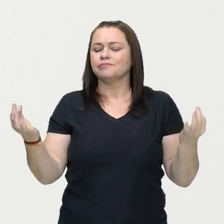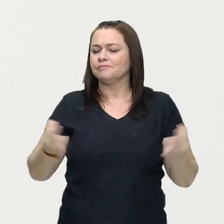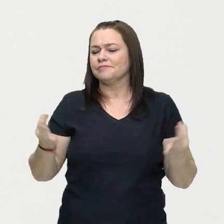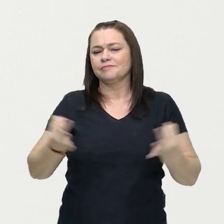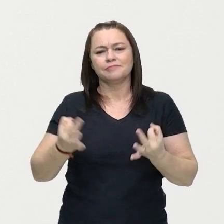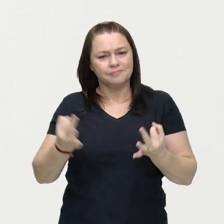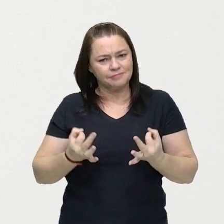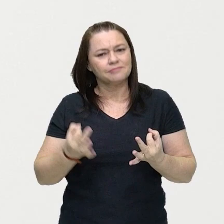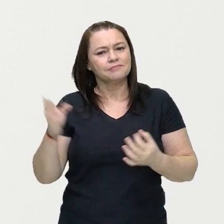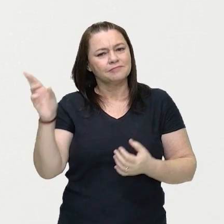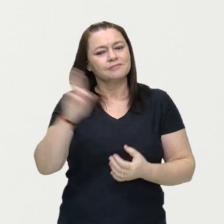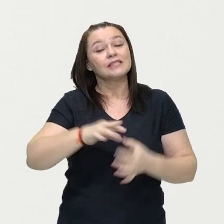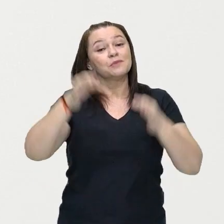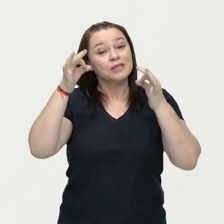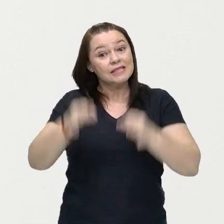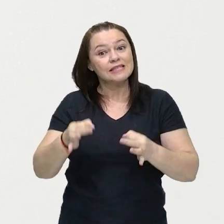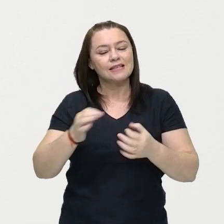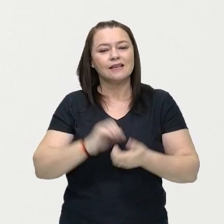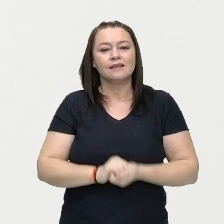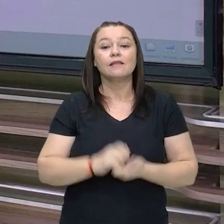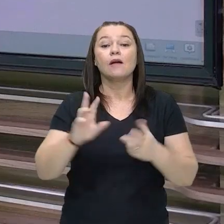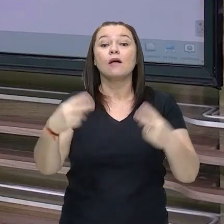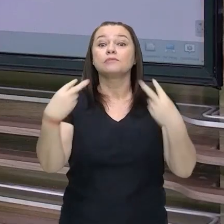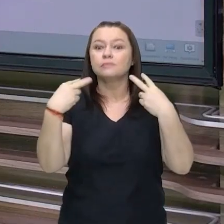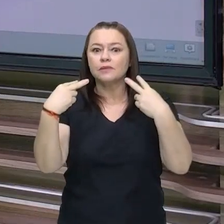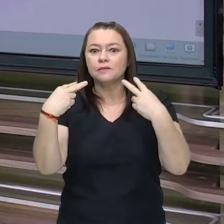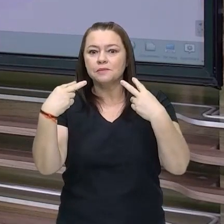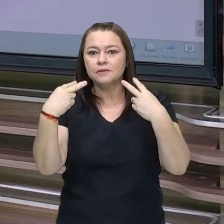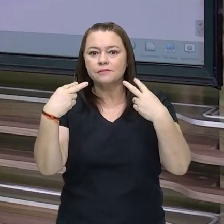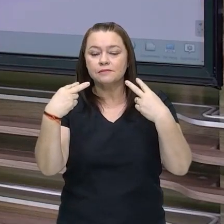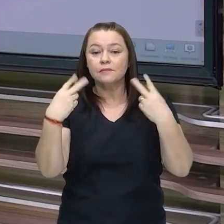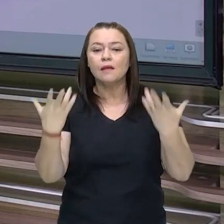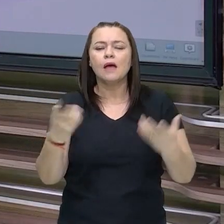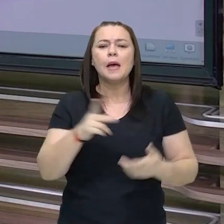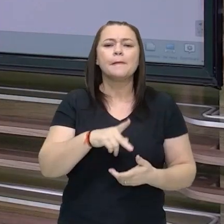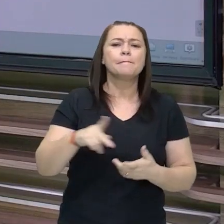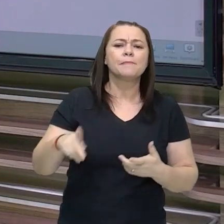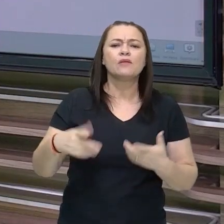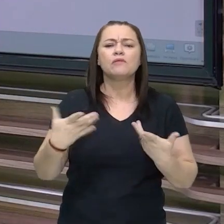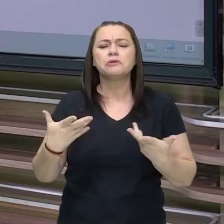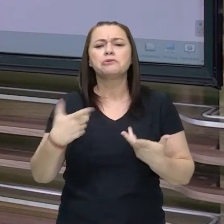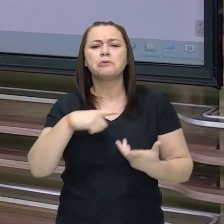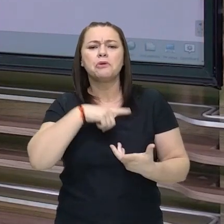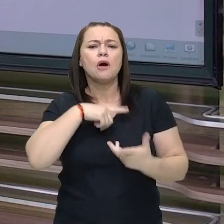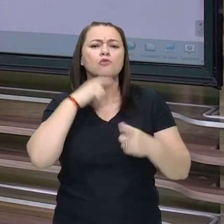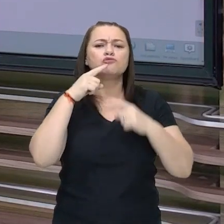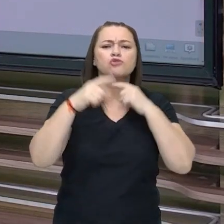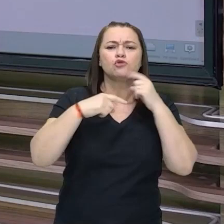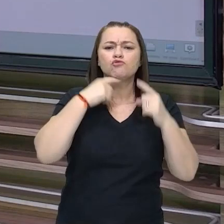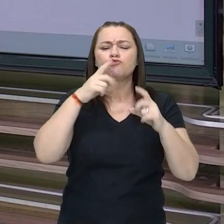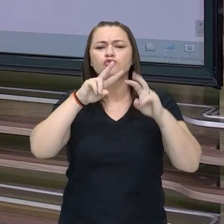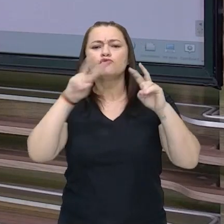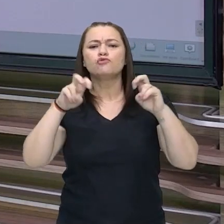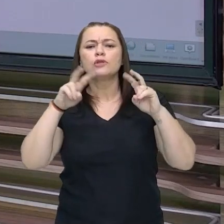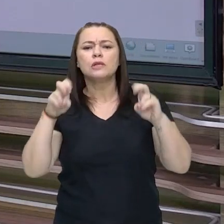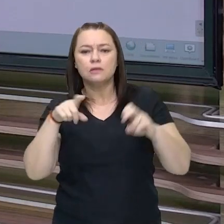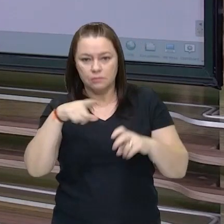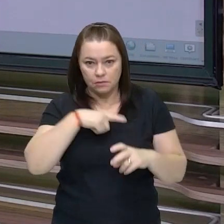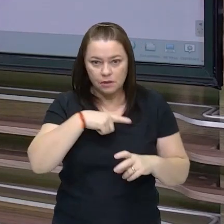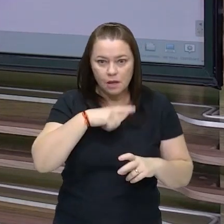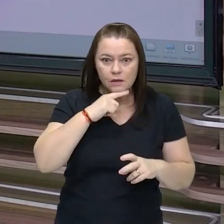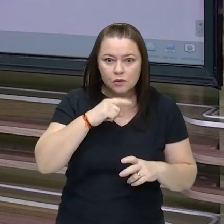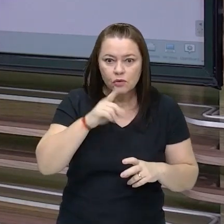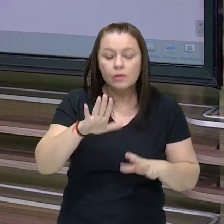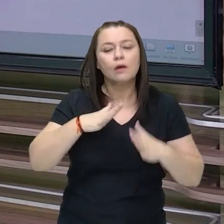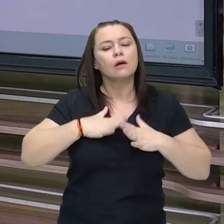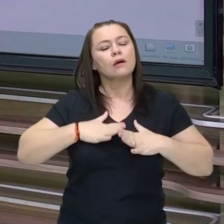Perfeito, letra D. Agora olha aqui para mim. Professor, eu ainda fiquei com dúvida nesse assunto. Ficou com dúvida?